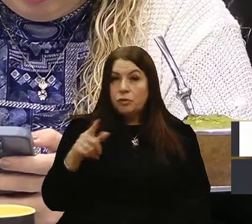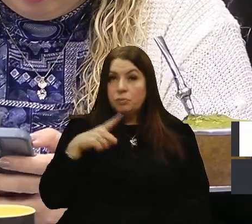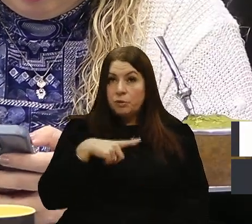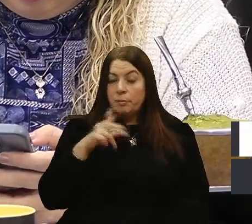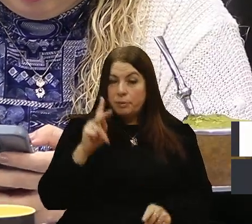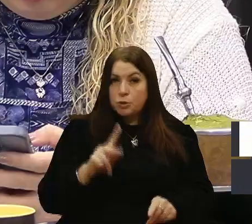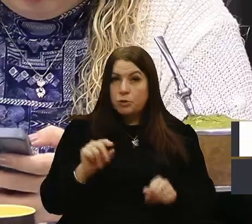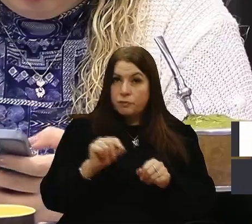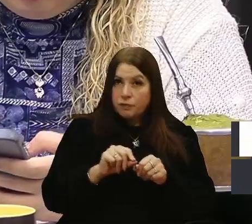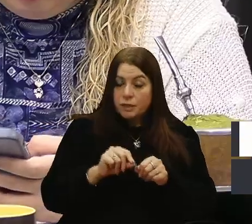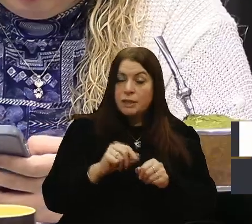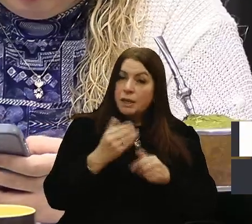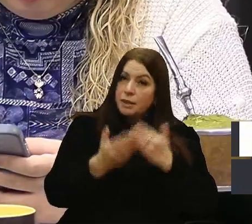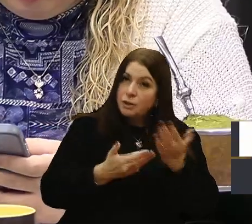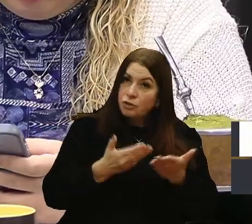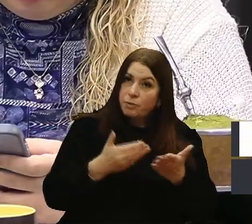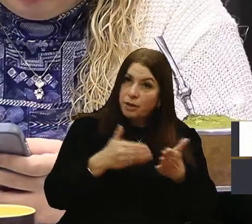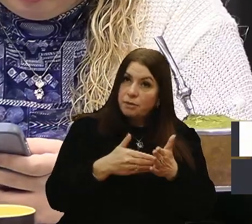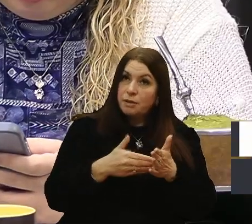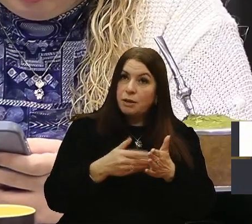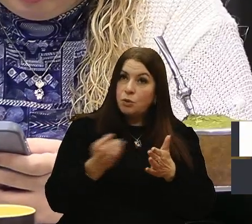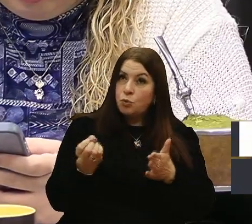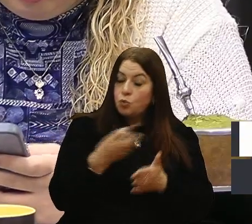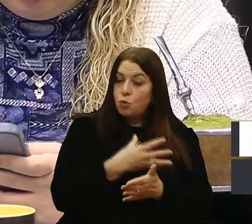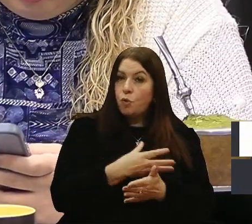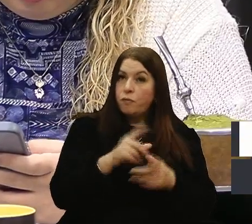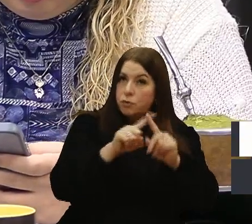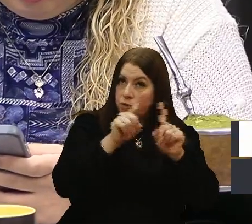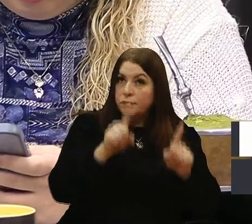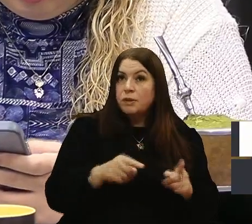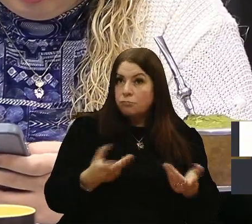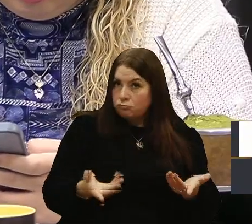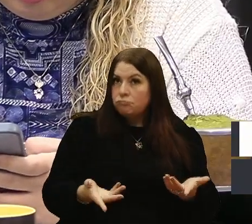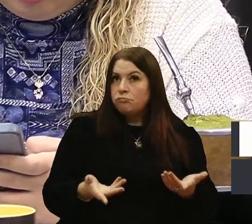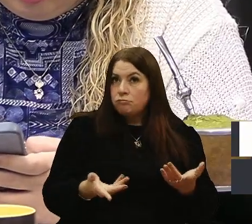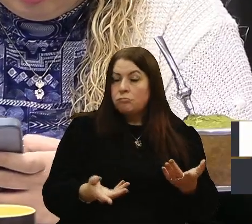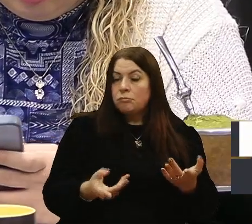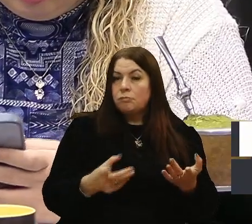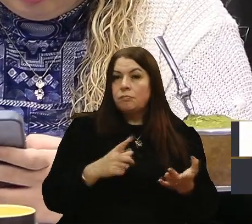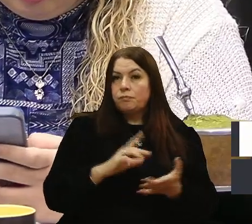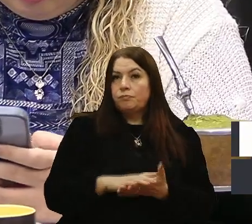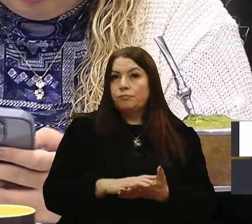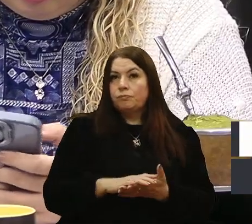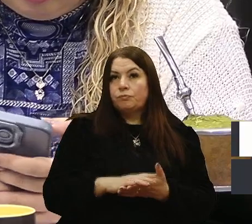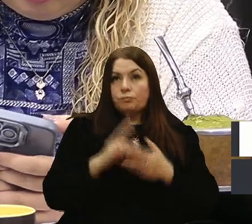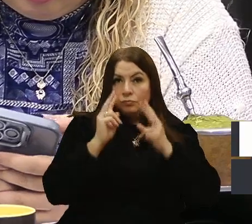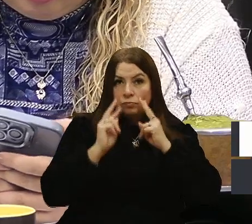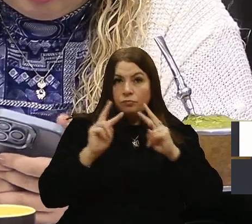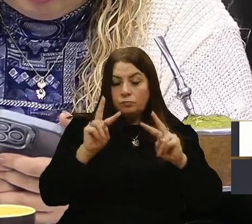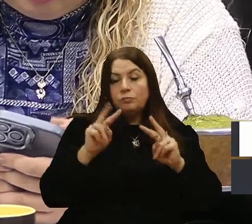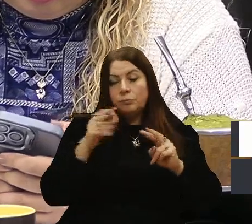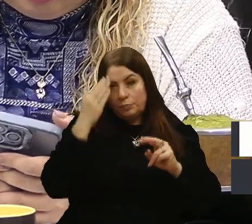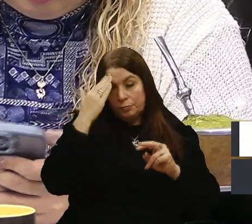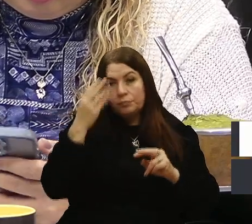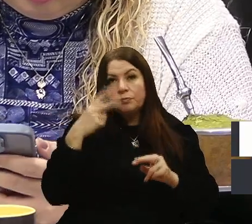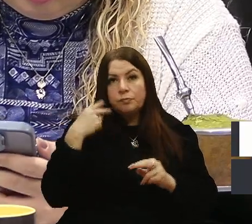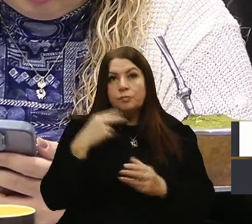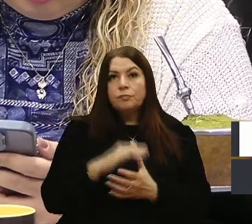ficar fazendo esse atendimento até a chegada do novo servidor, né? Então, a gente está de olho na questão aí. Obrigado,